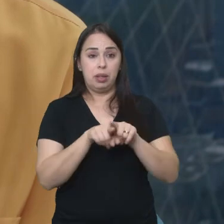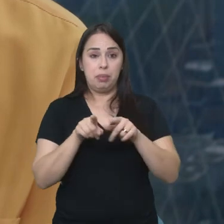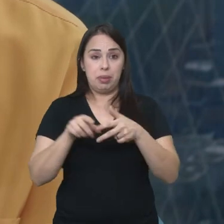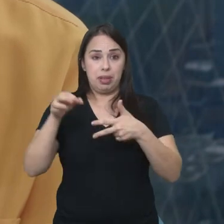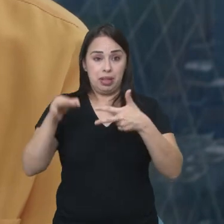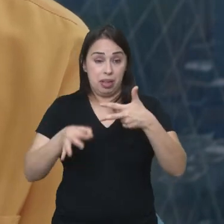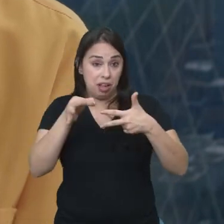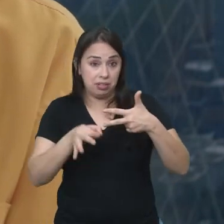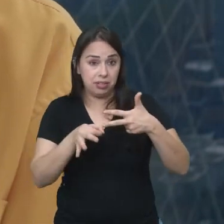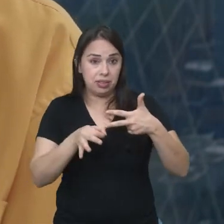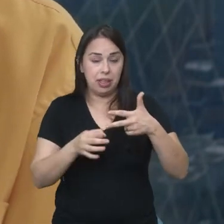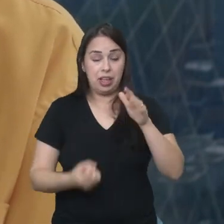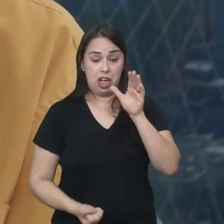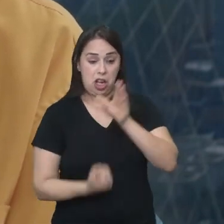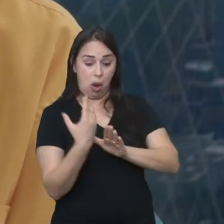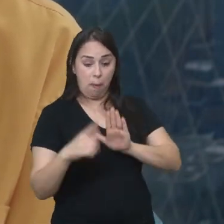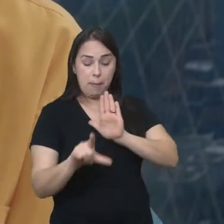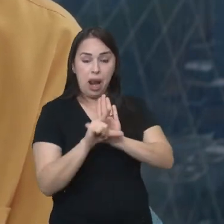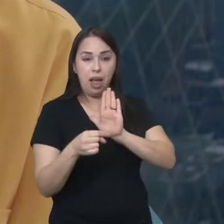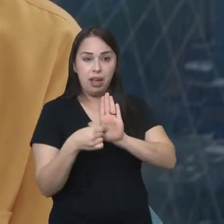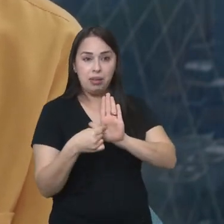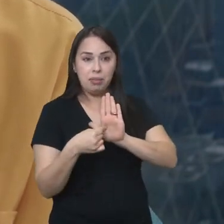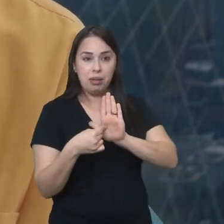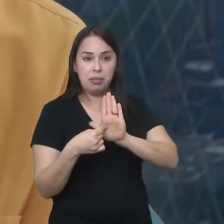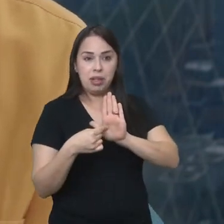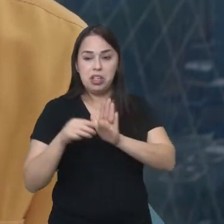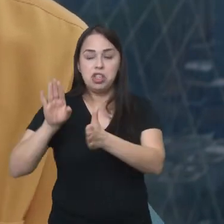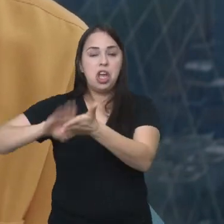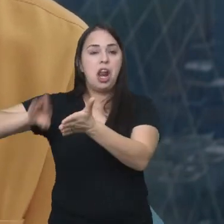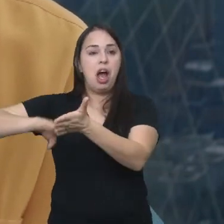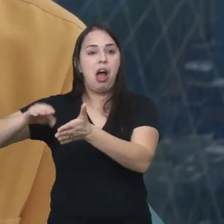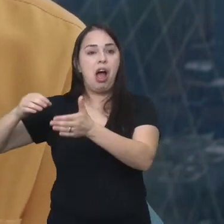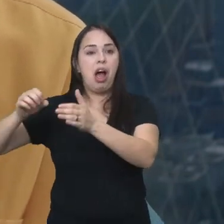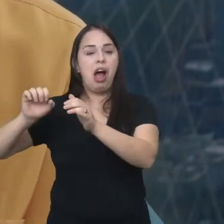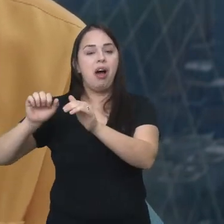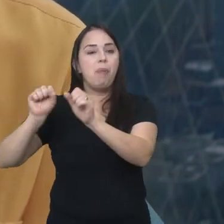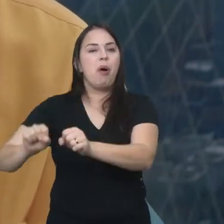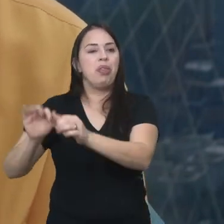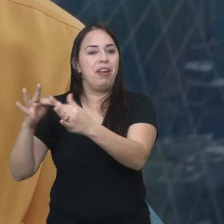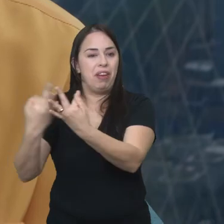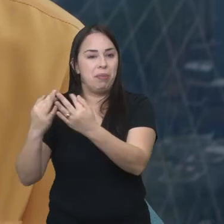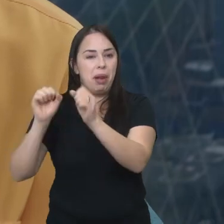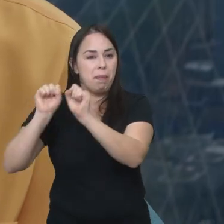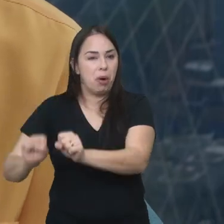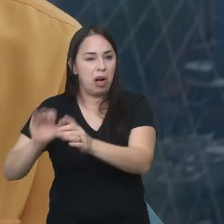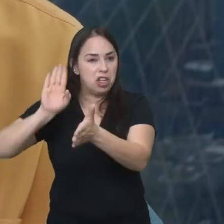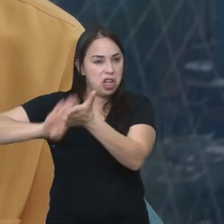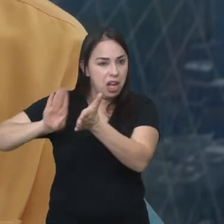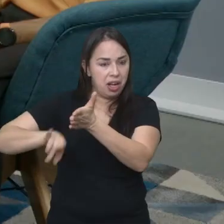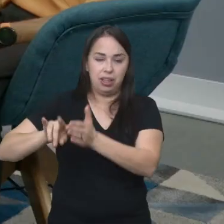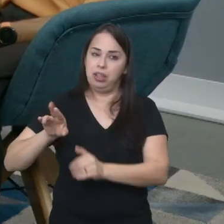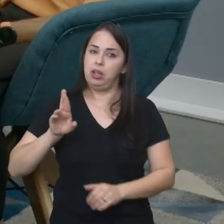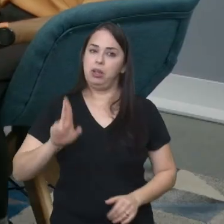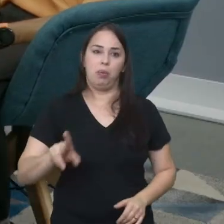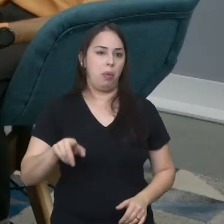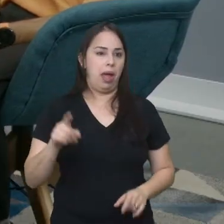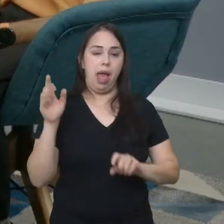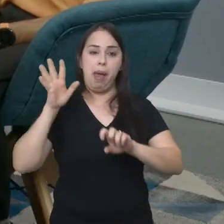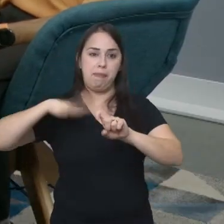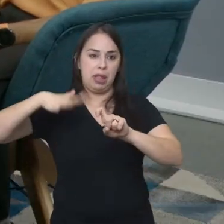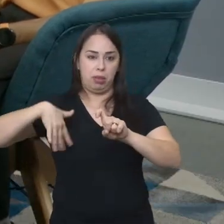poder tirar o poder da família e não poder trazer consequências ao adolescente é mito e isso não existe. É um assunto que